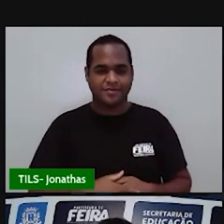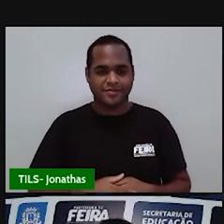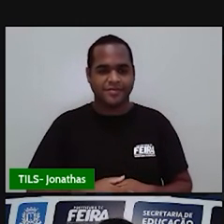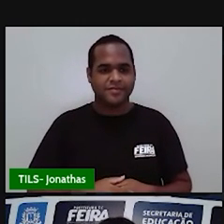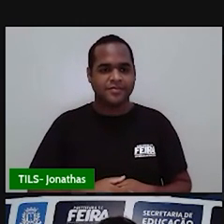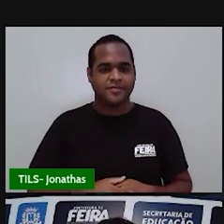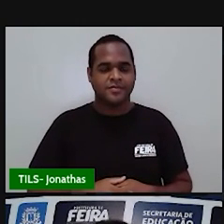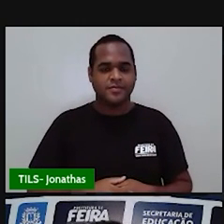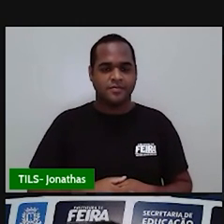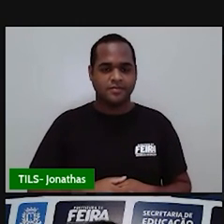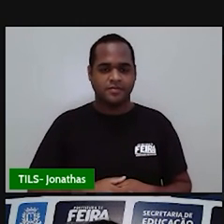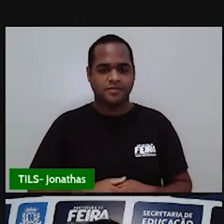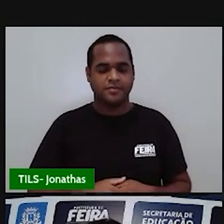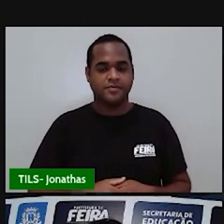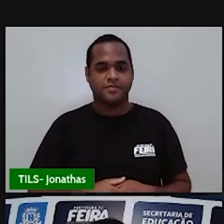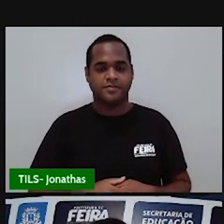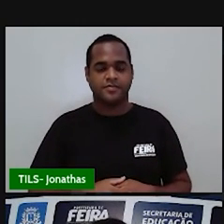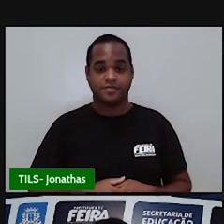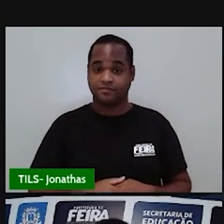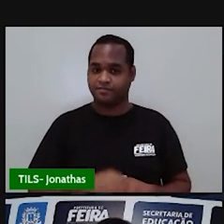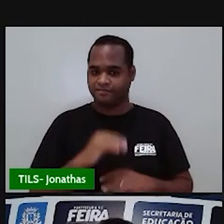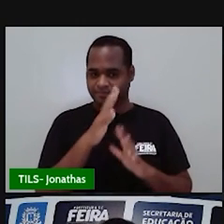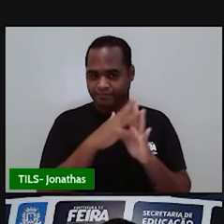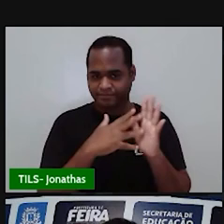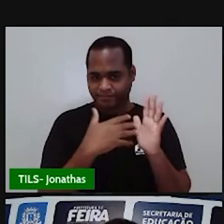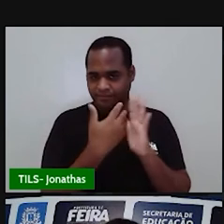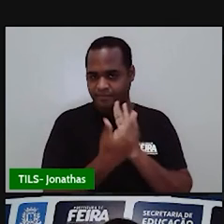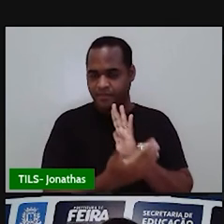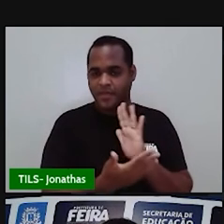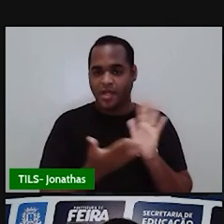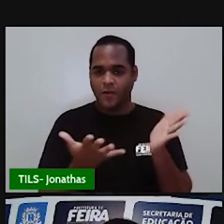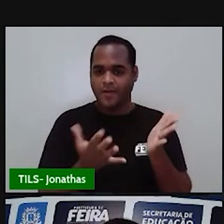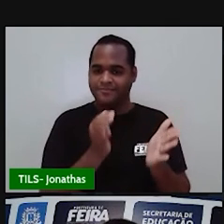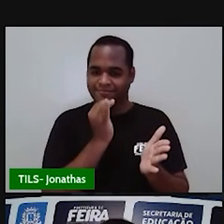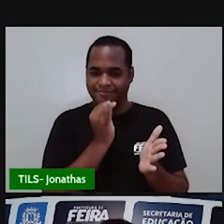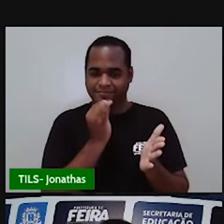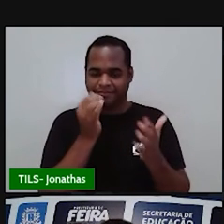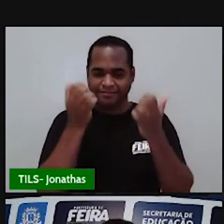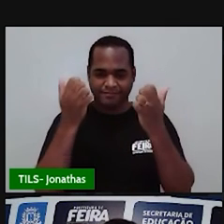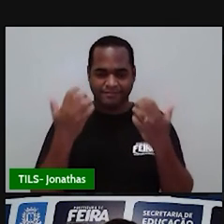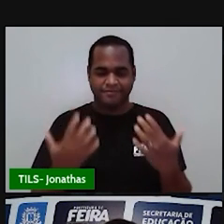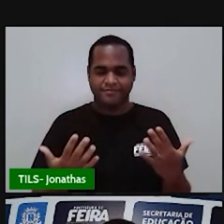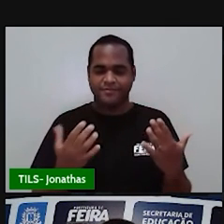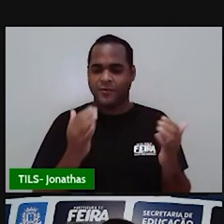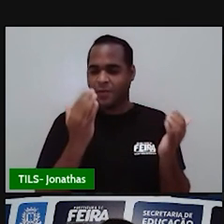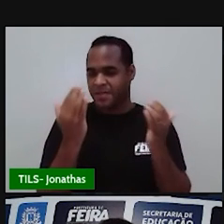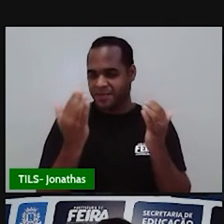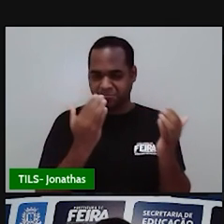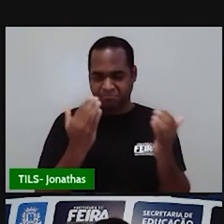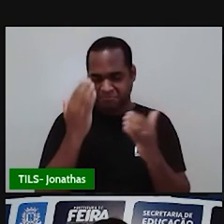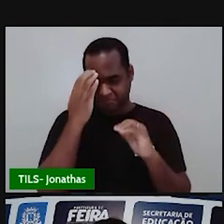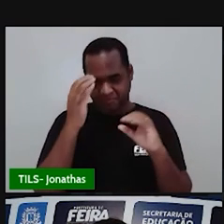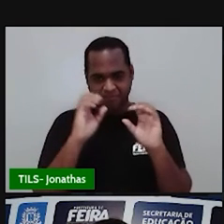Bom, fazendo essa tabela, eu trago aqui um exemplo, né?